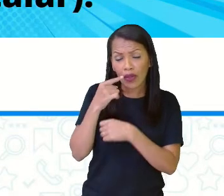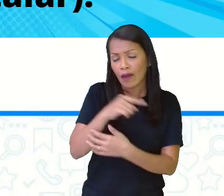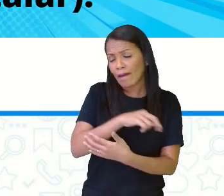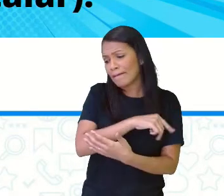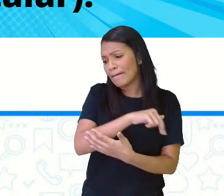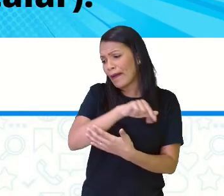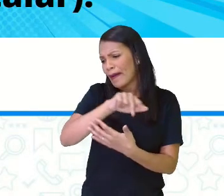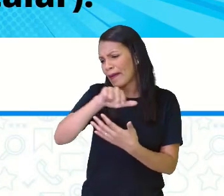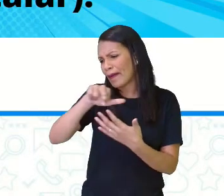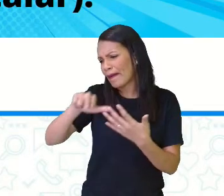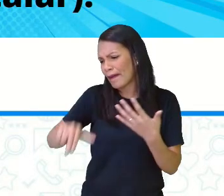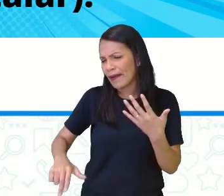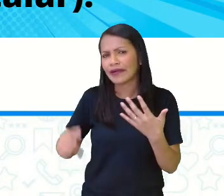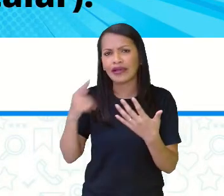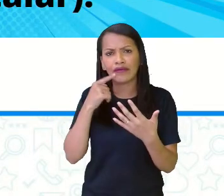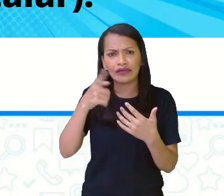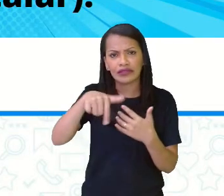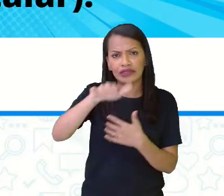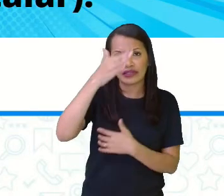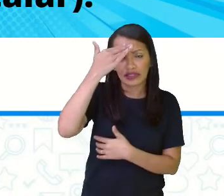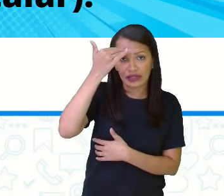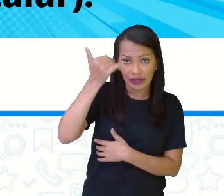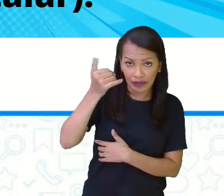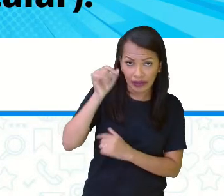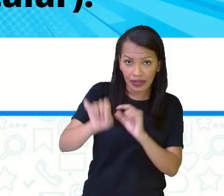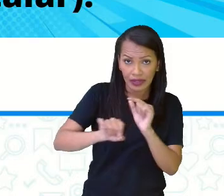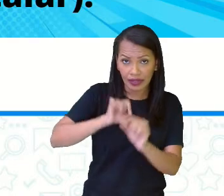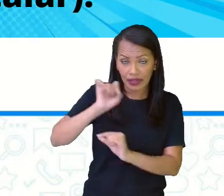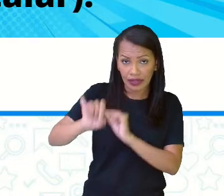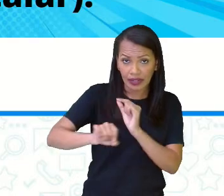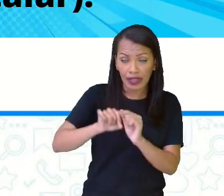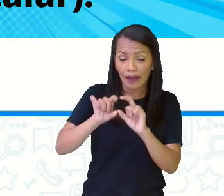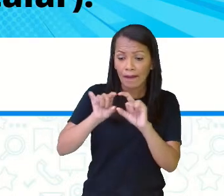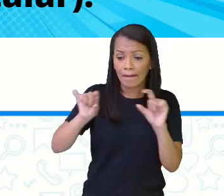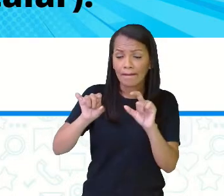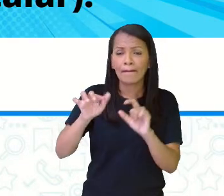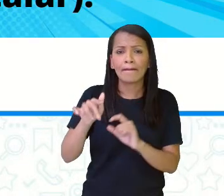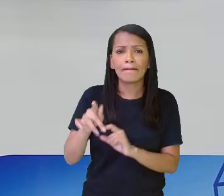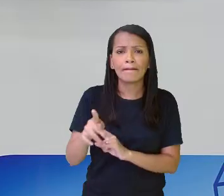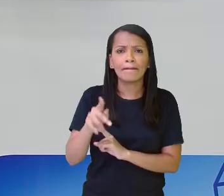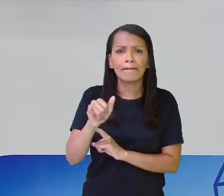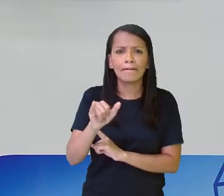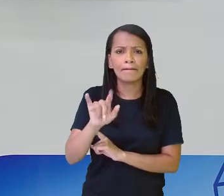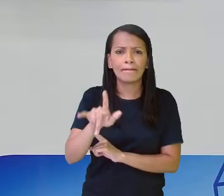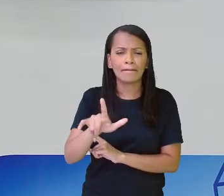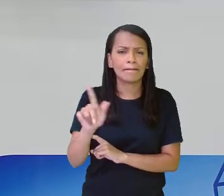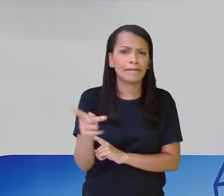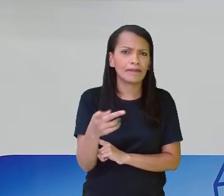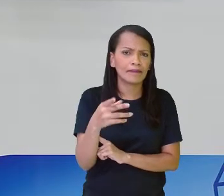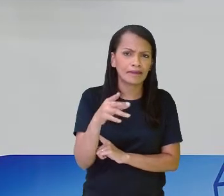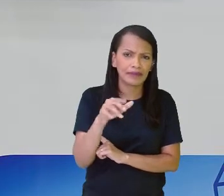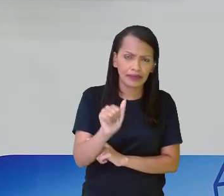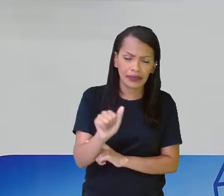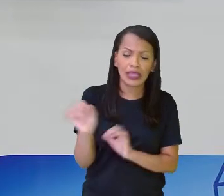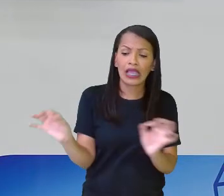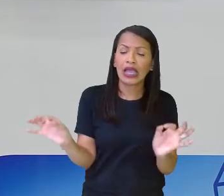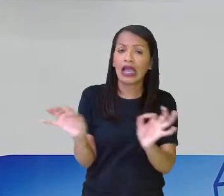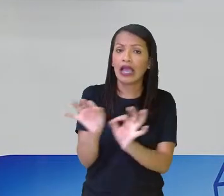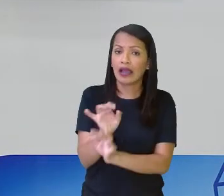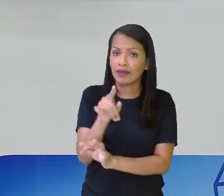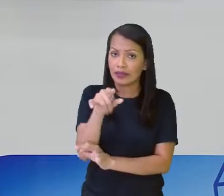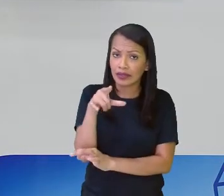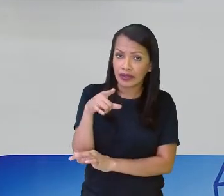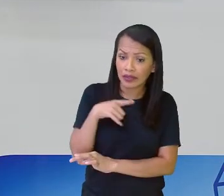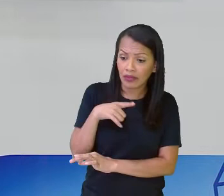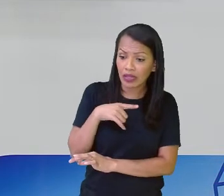rico, é muito vasto. Você sabe que quando a sua pilha do seu relógio, do seu carrinho, não sei, algum aparelho eletrônico que